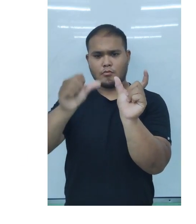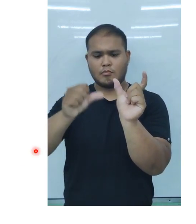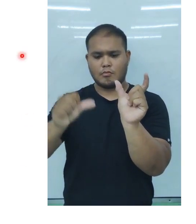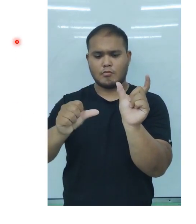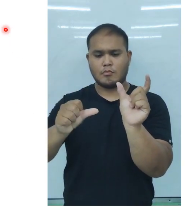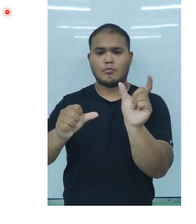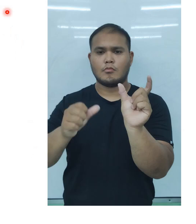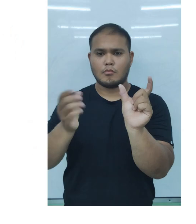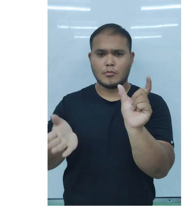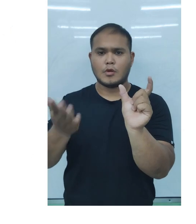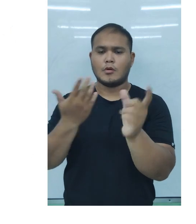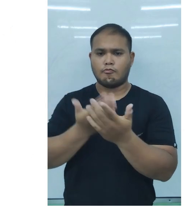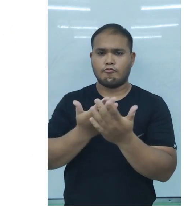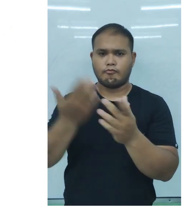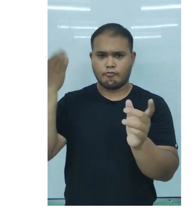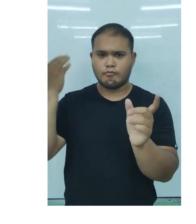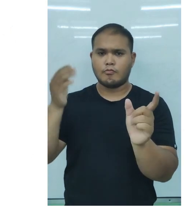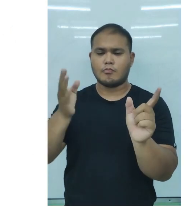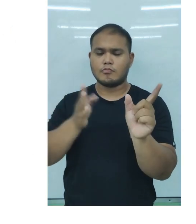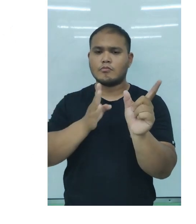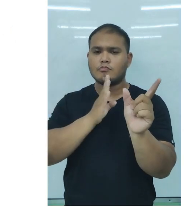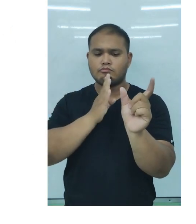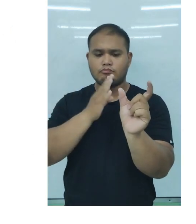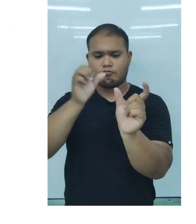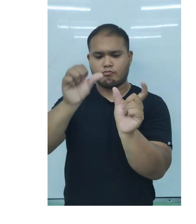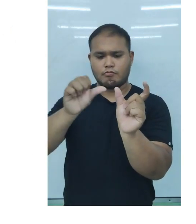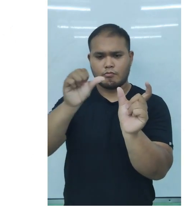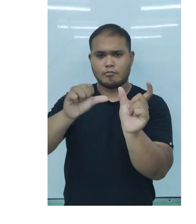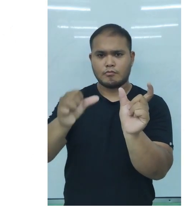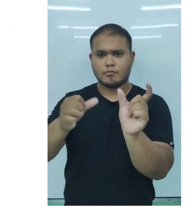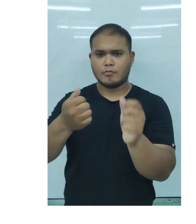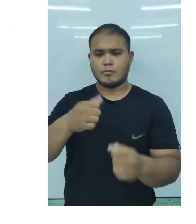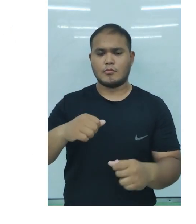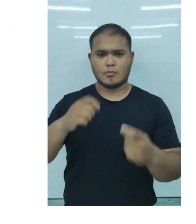conhecemos. Isso aqui na primeira classe é no primeiro tipo.